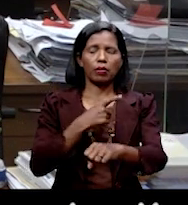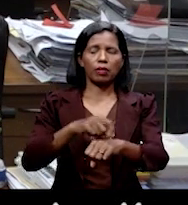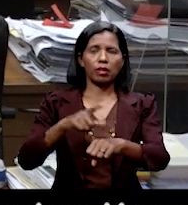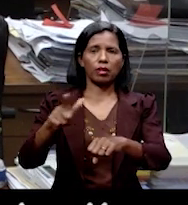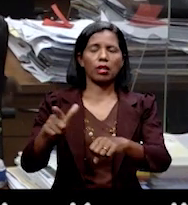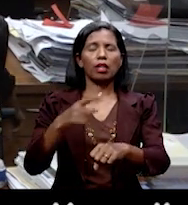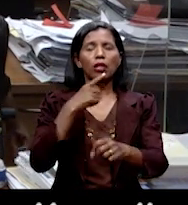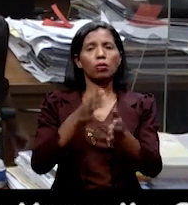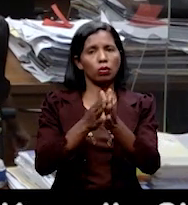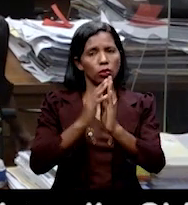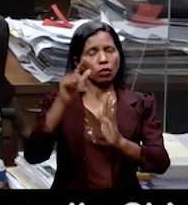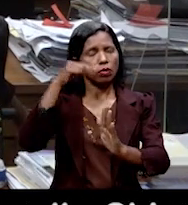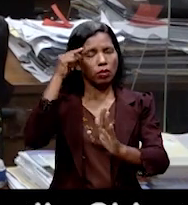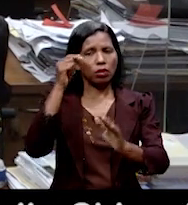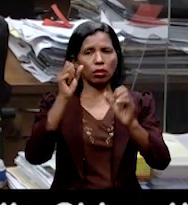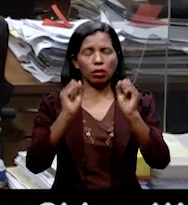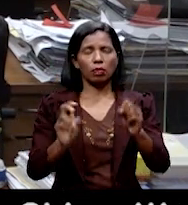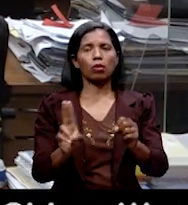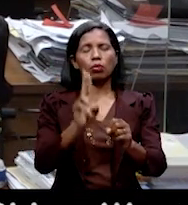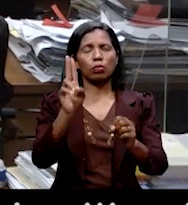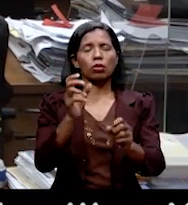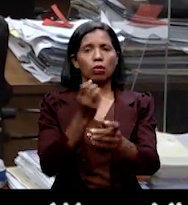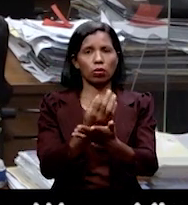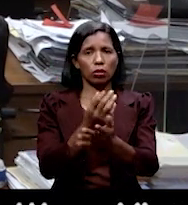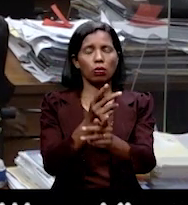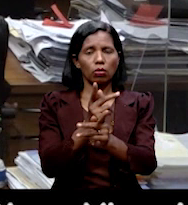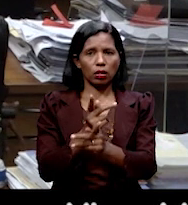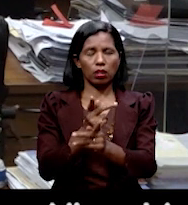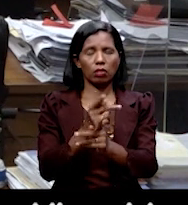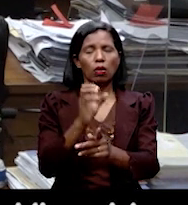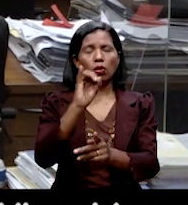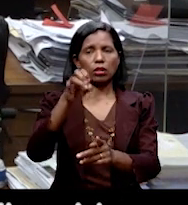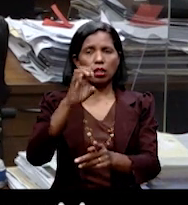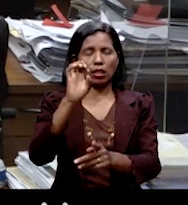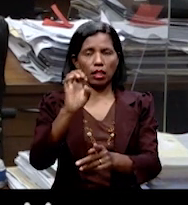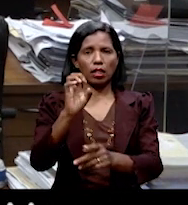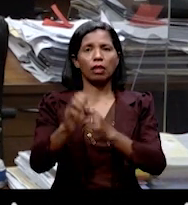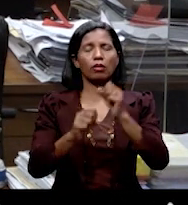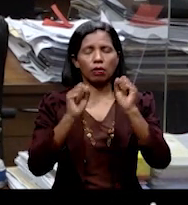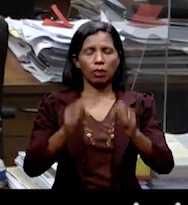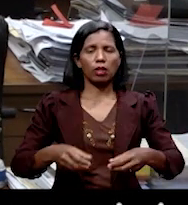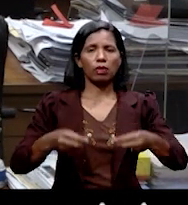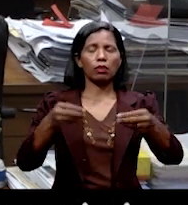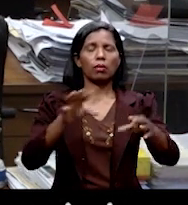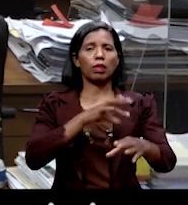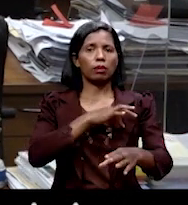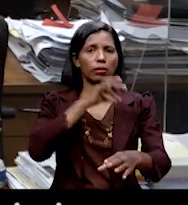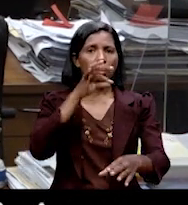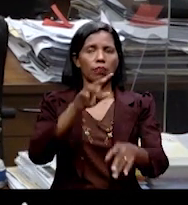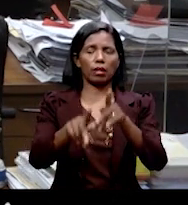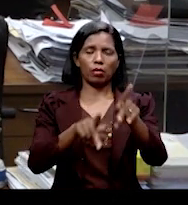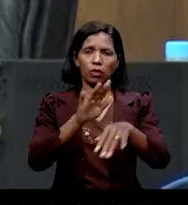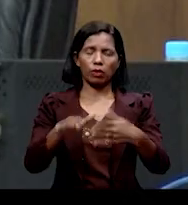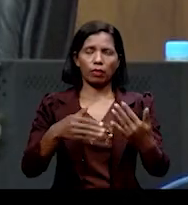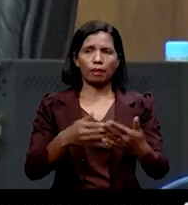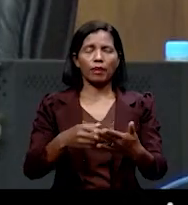Guterres husuba governo atu bele executa hodi diak orçamento geral estado ni hodi beneficia povo. Aprovação orçamento